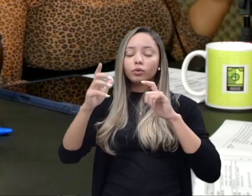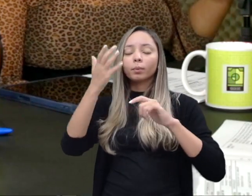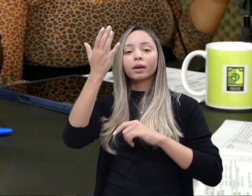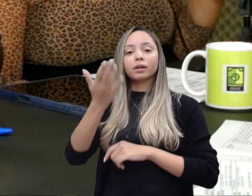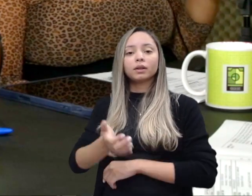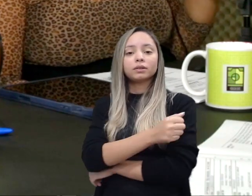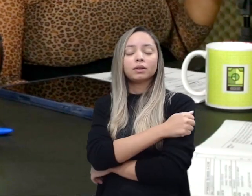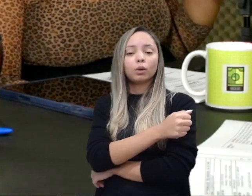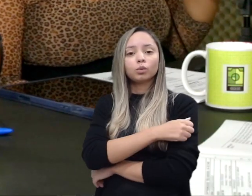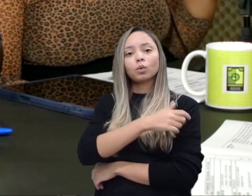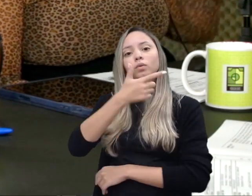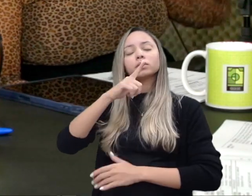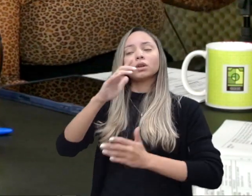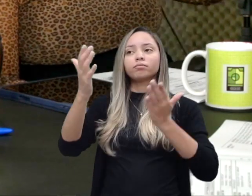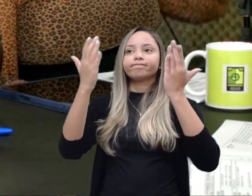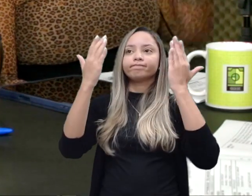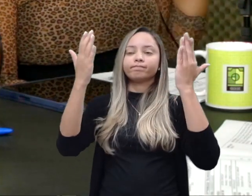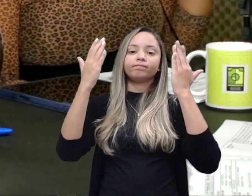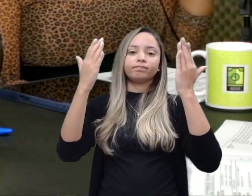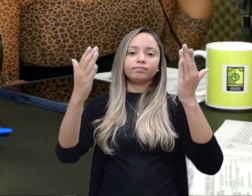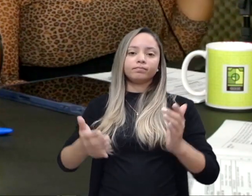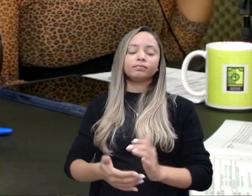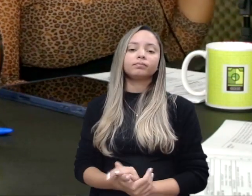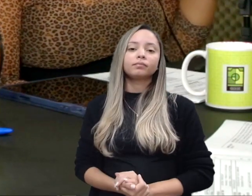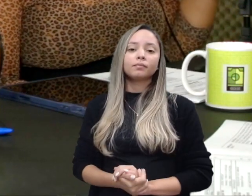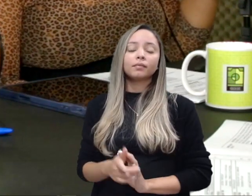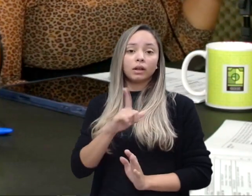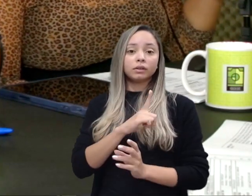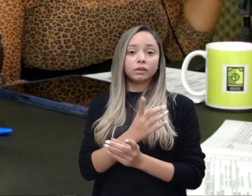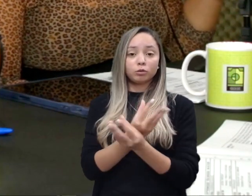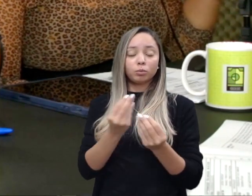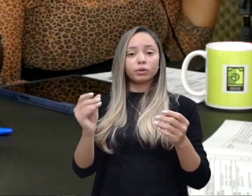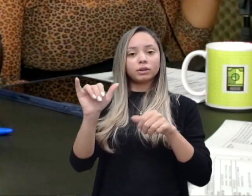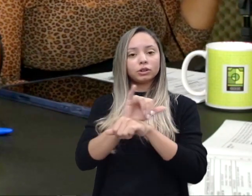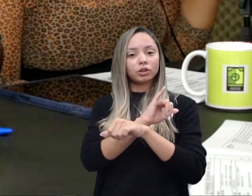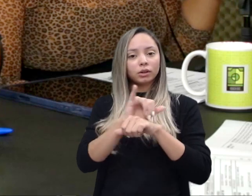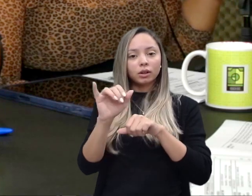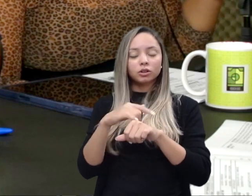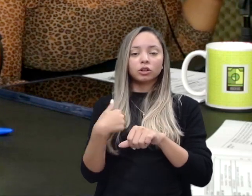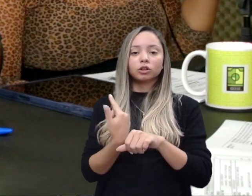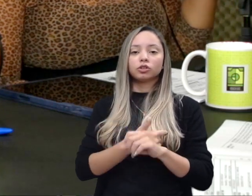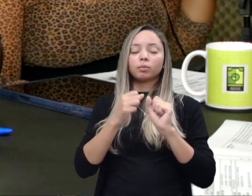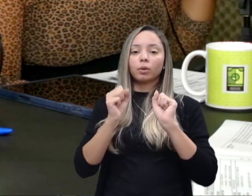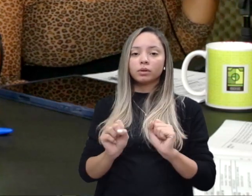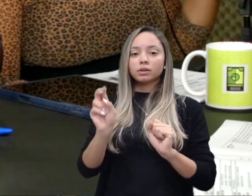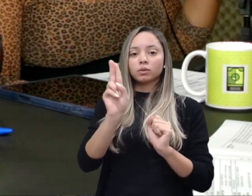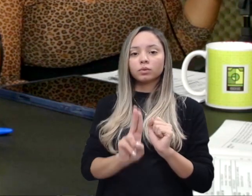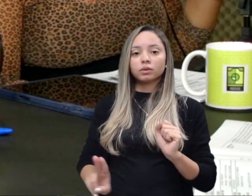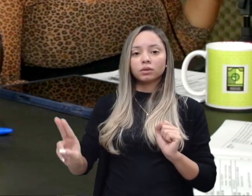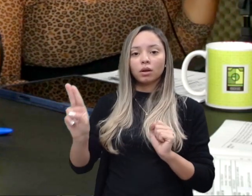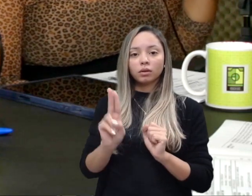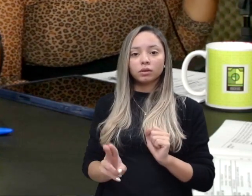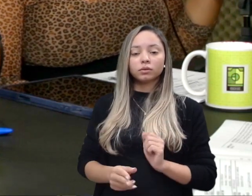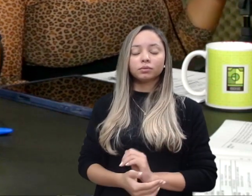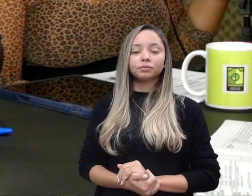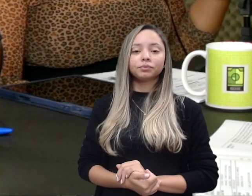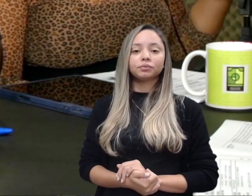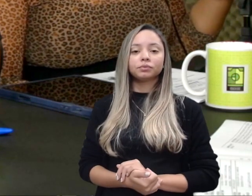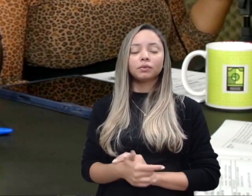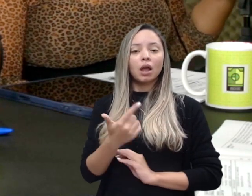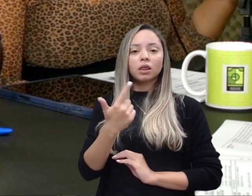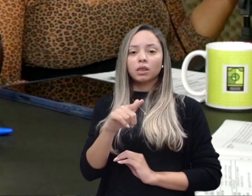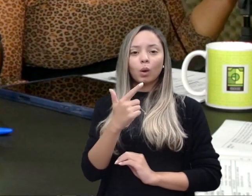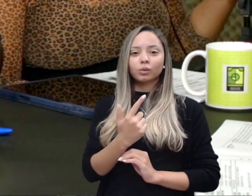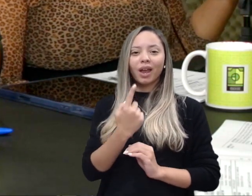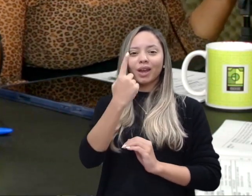estudante. Então, assim, são muitas as estratégias que podem ser implementadas. Como a gente falou, não existe